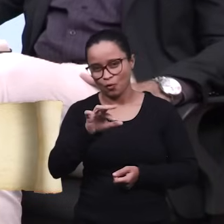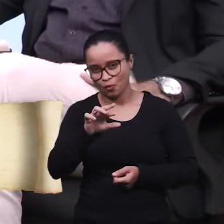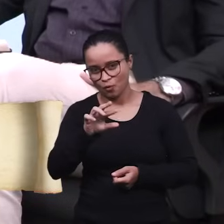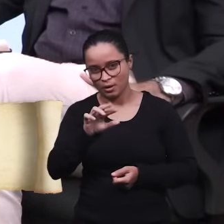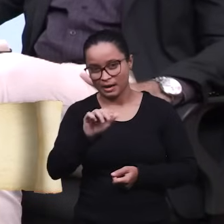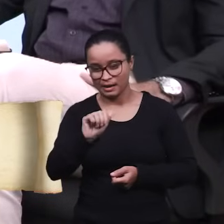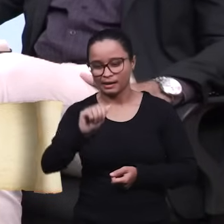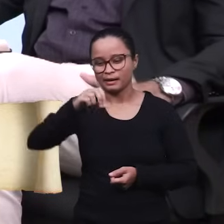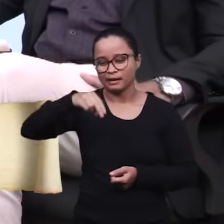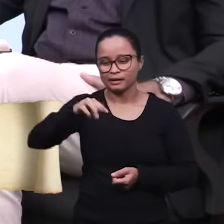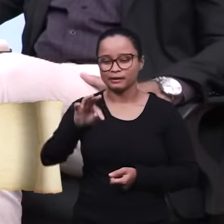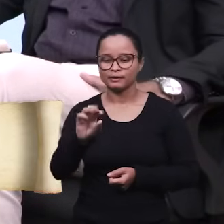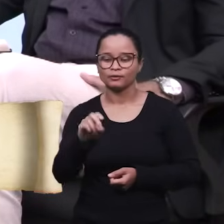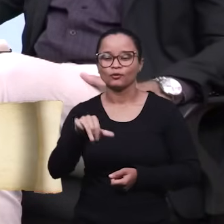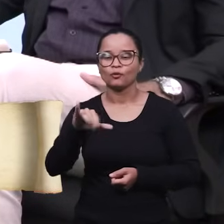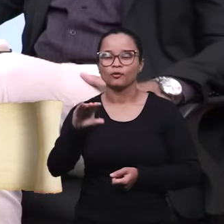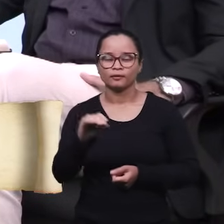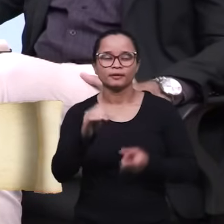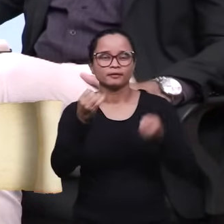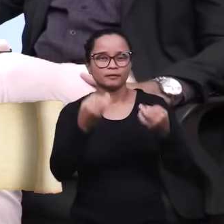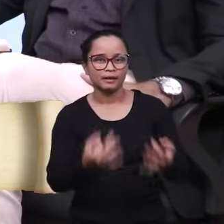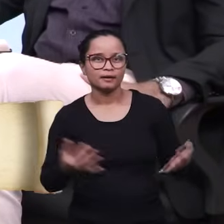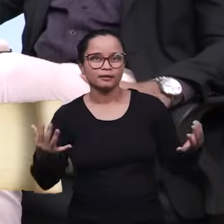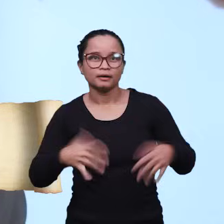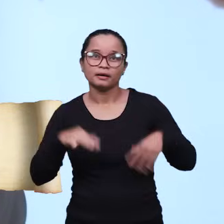então nós paramos aqui na